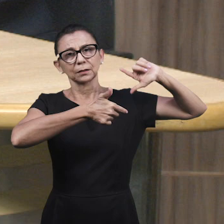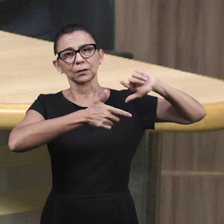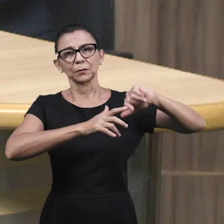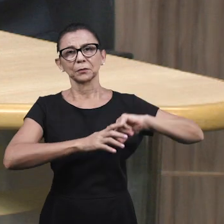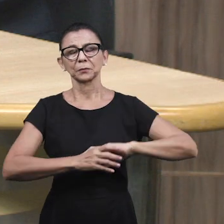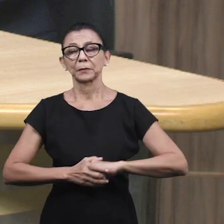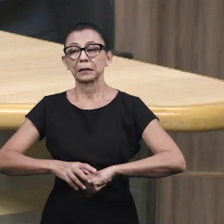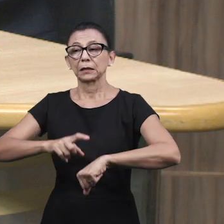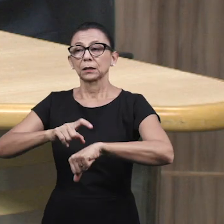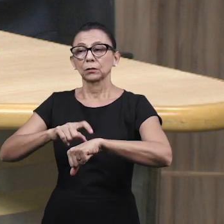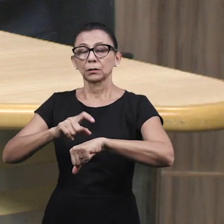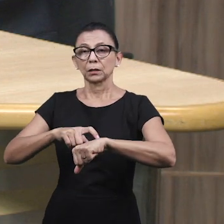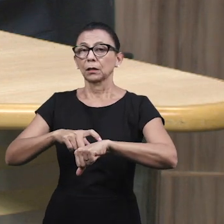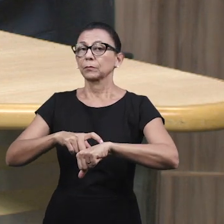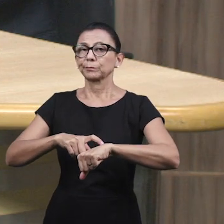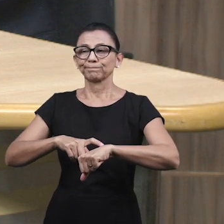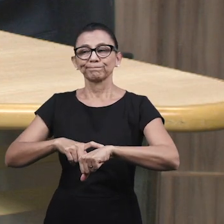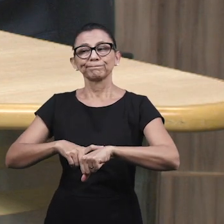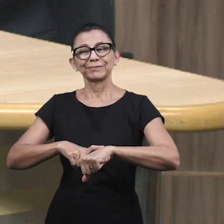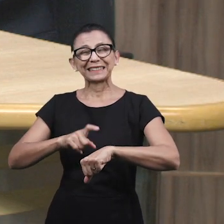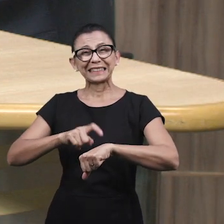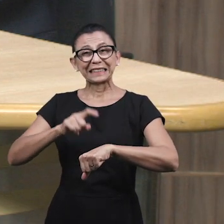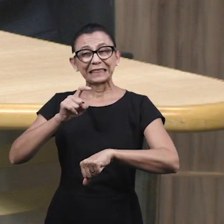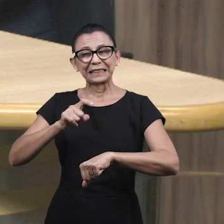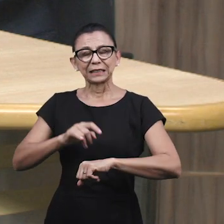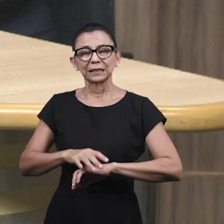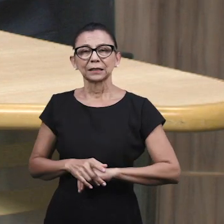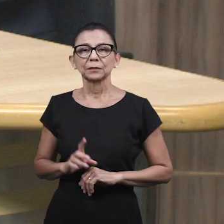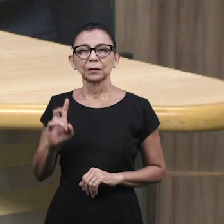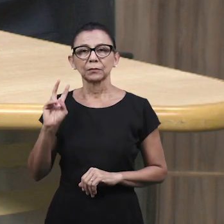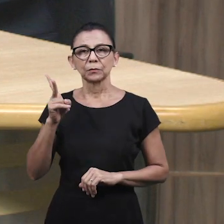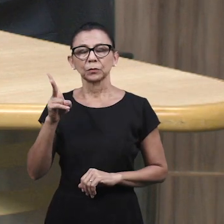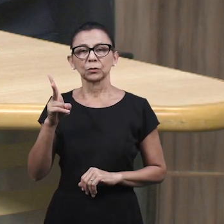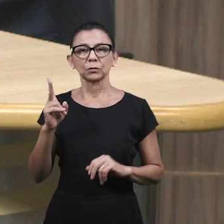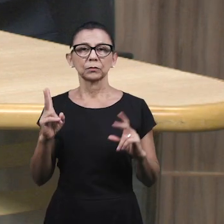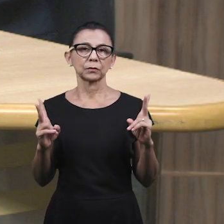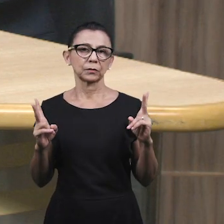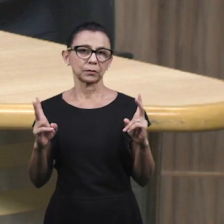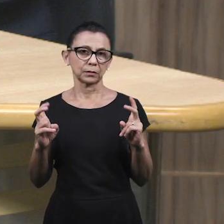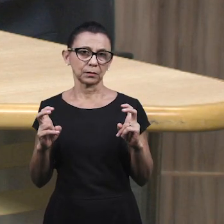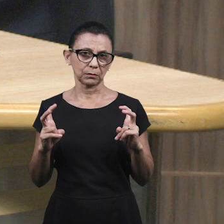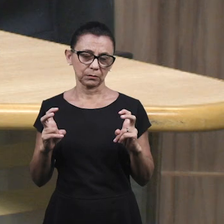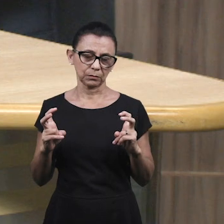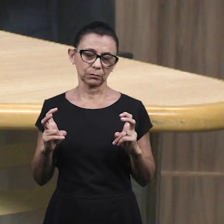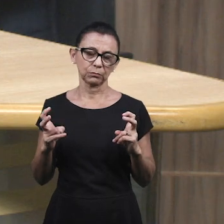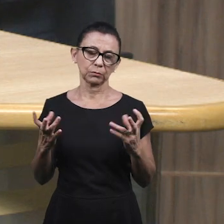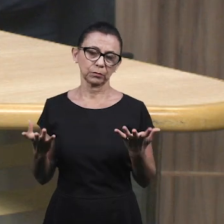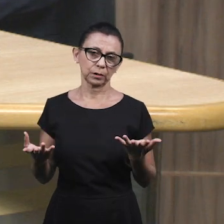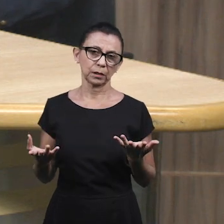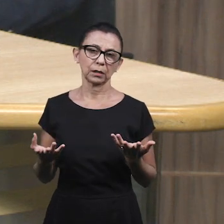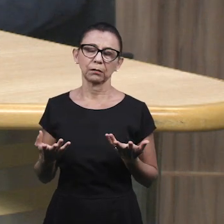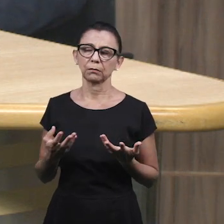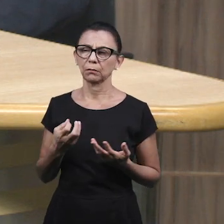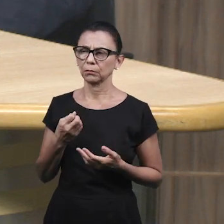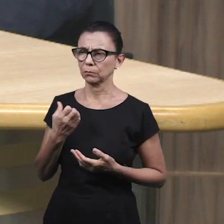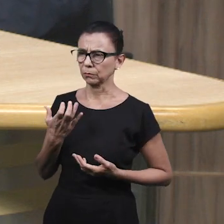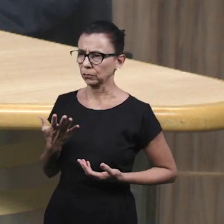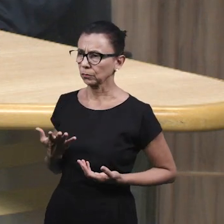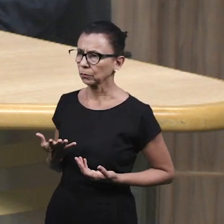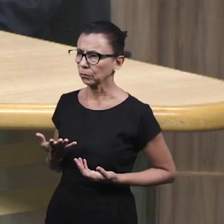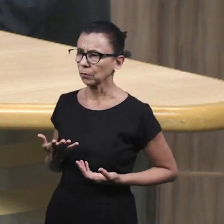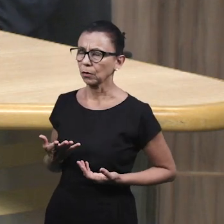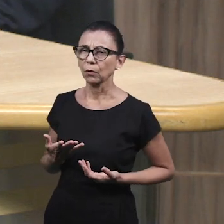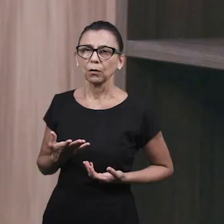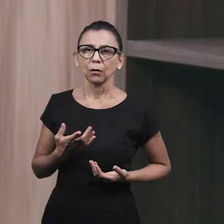já estourou, mas a gente vai continuar tratando desse assunto que, para mim, está sendo muito bom. Eu